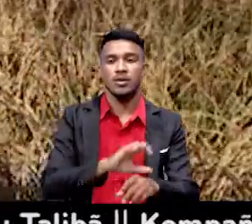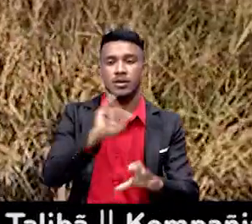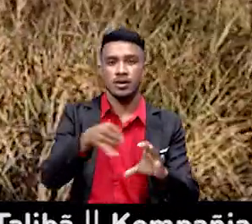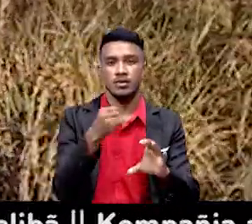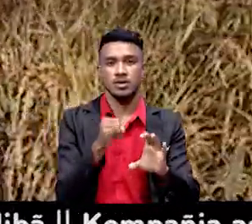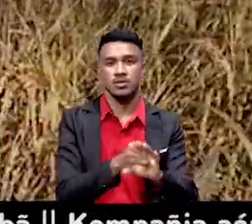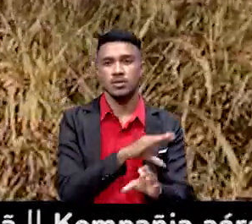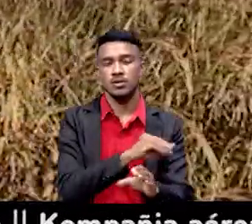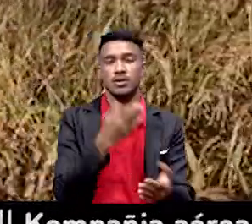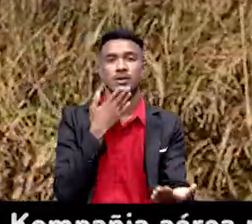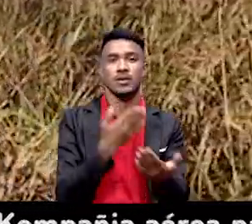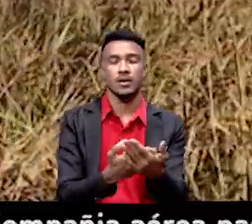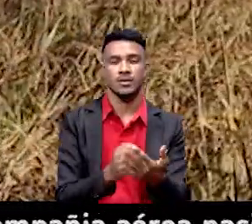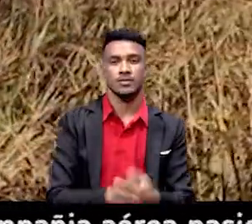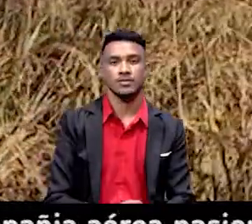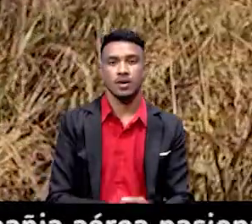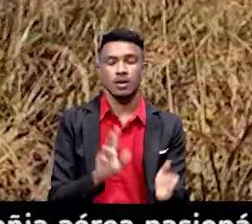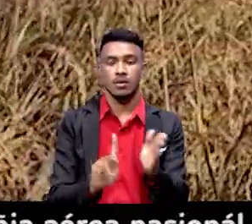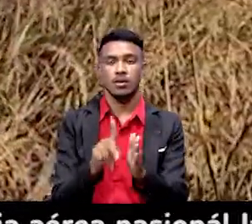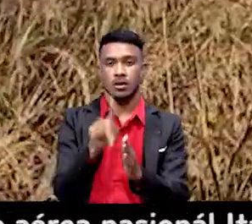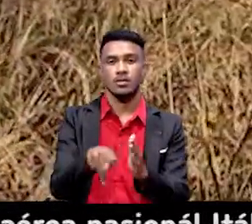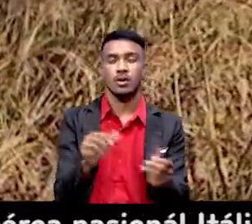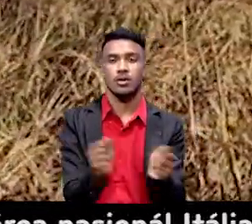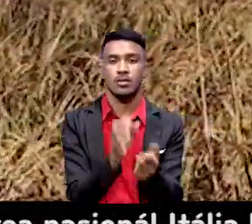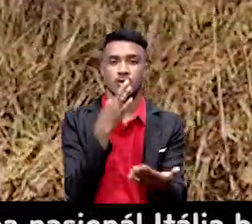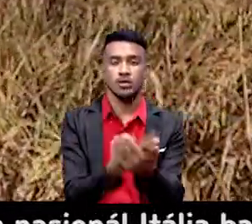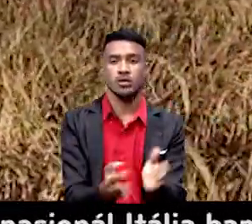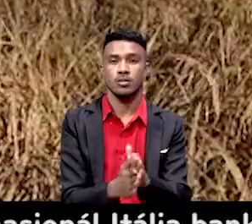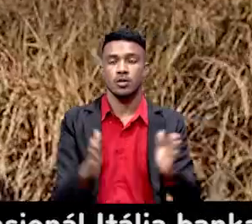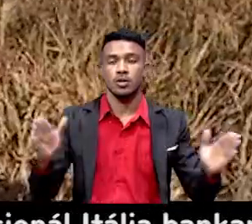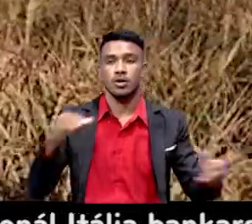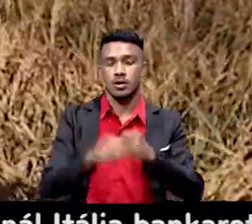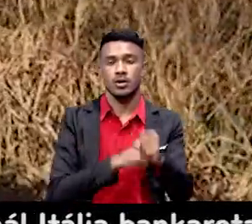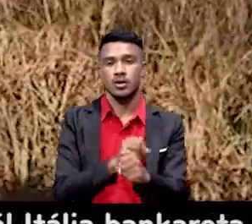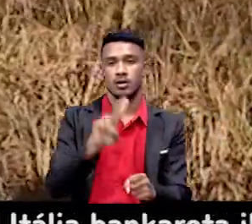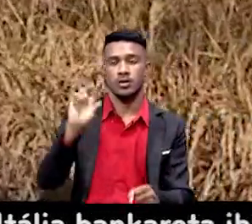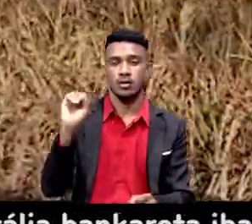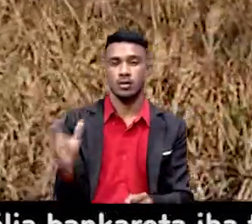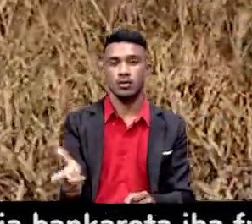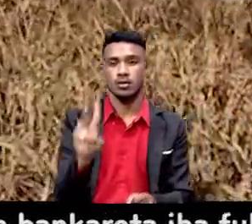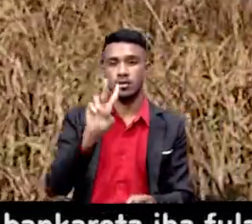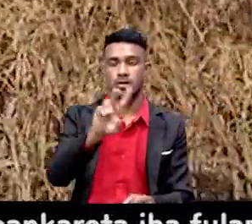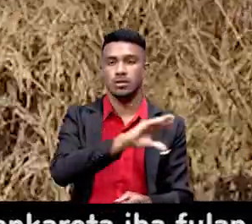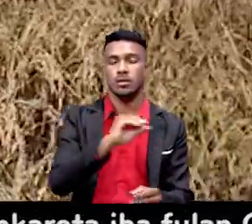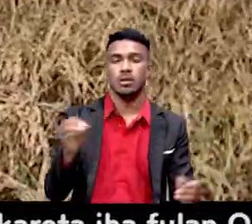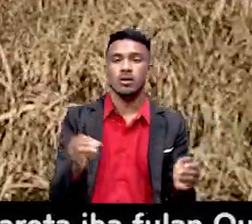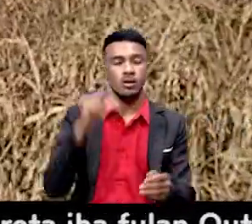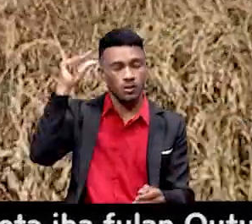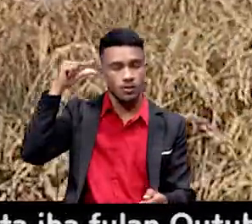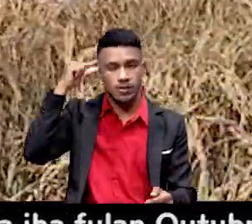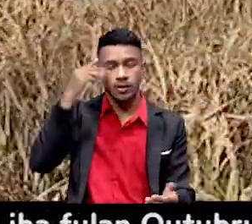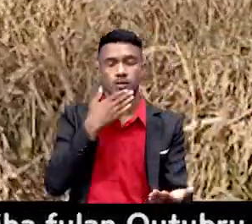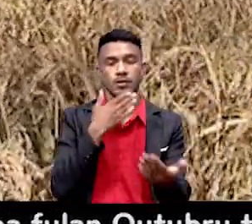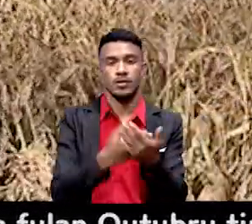inclusivo no sustentável. Programa Orçamento Botliu e Atinan Rihunrua Ruanulu Resinrua, Macboa Governação